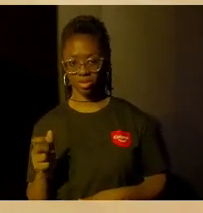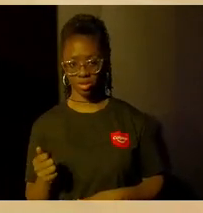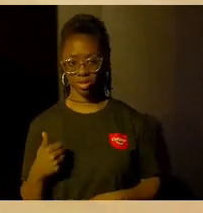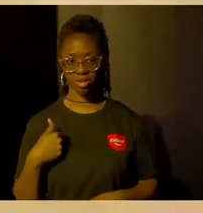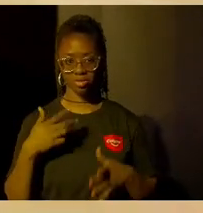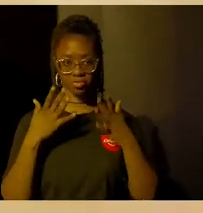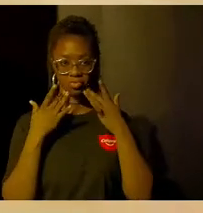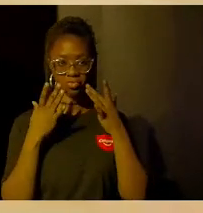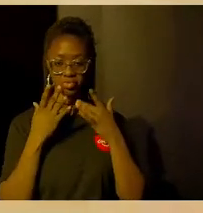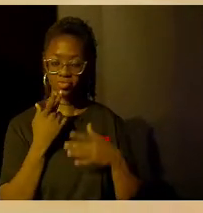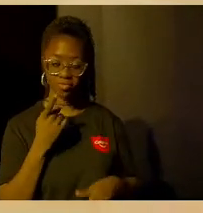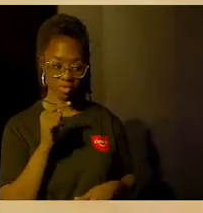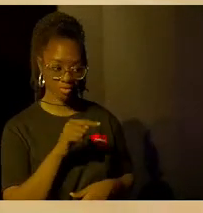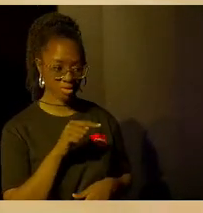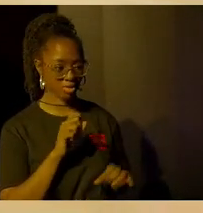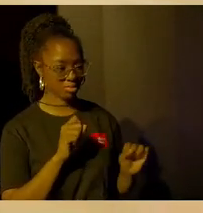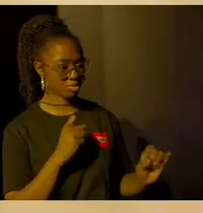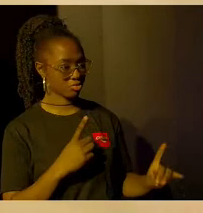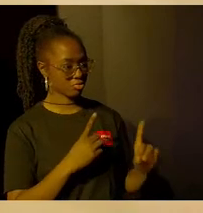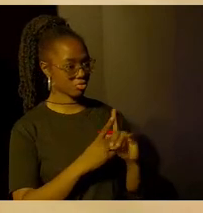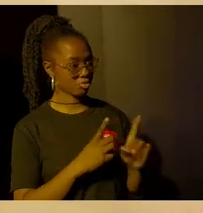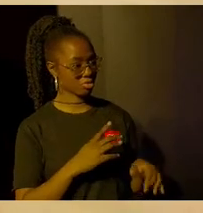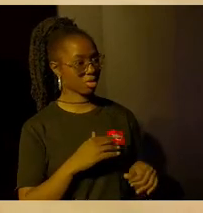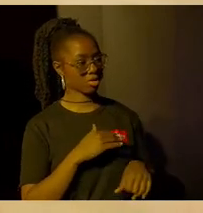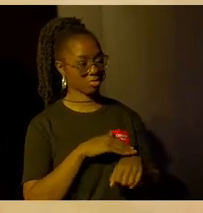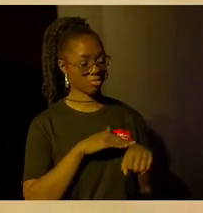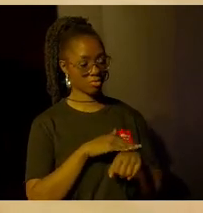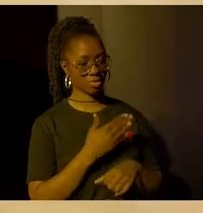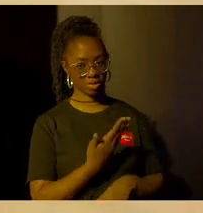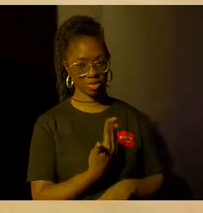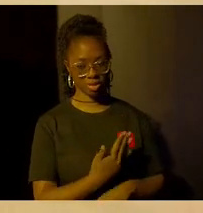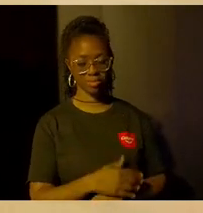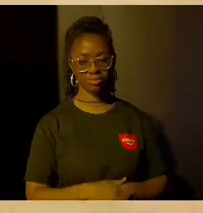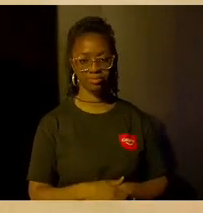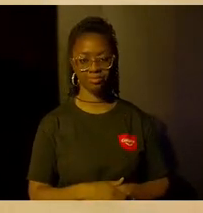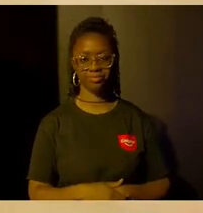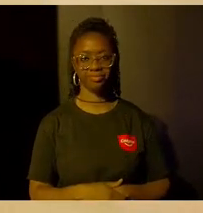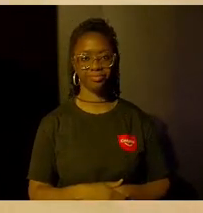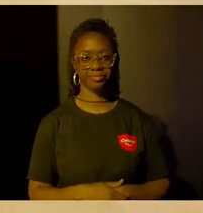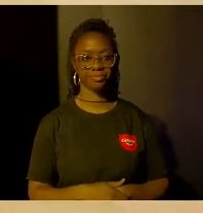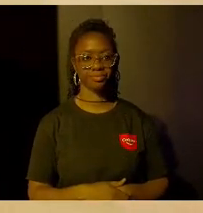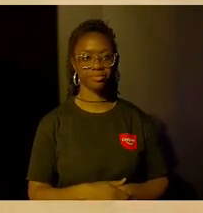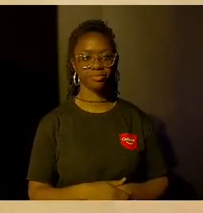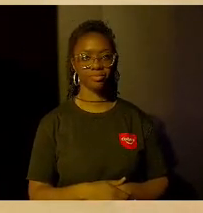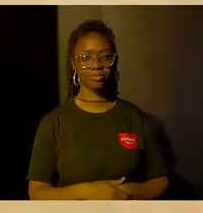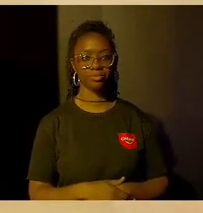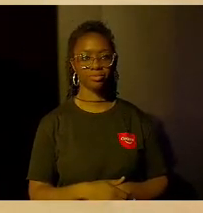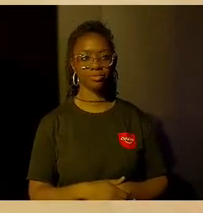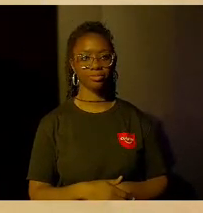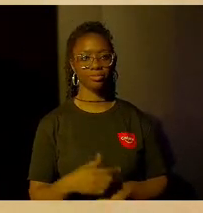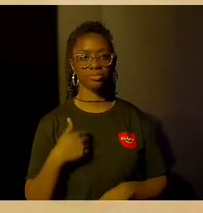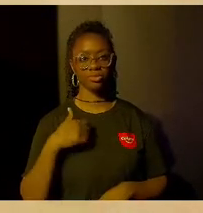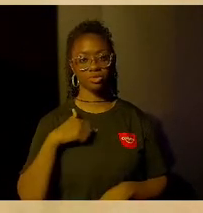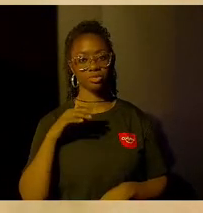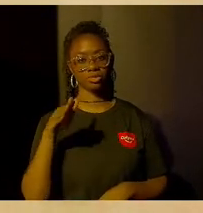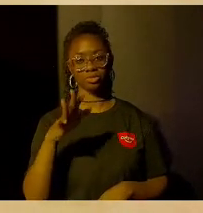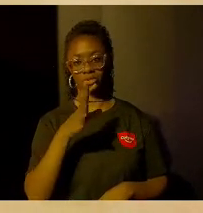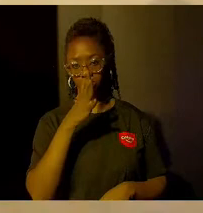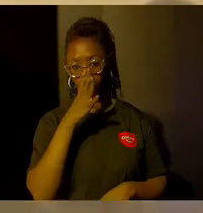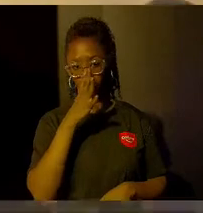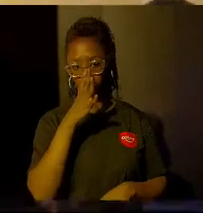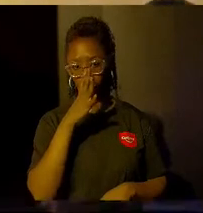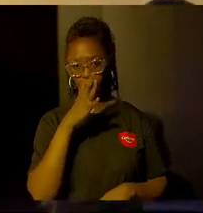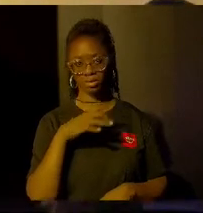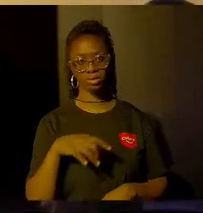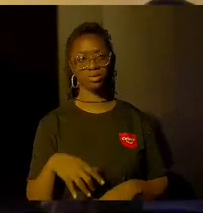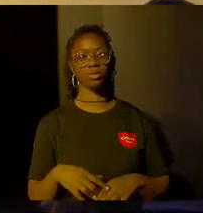tô falando de você será que a gente pode se conhecer e aí a Terezinha me escreve dizendo eu vou te assistir e ela aparece na porta